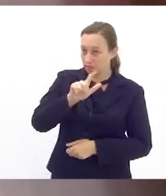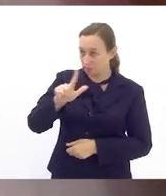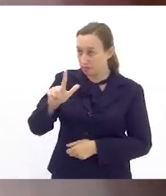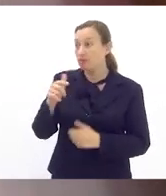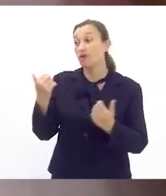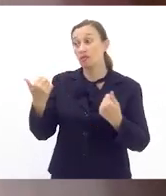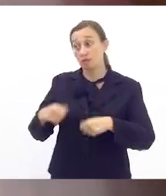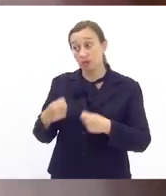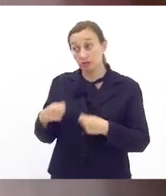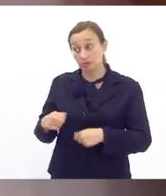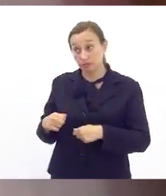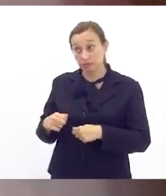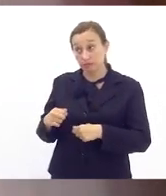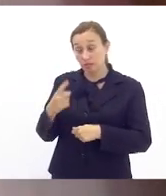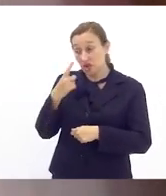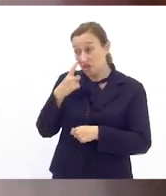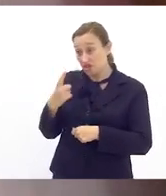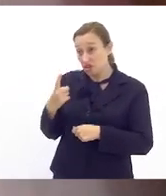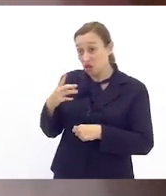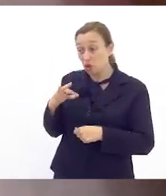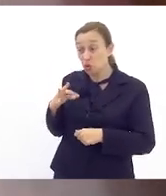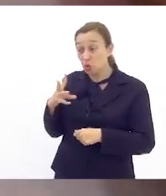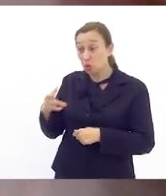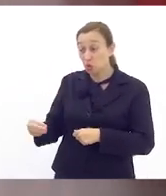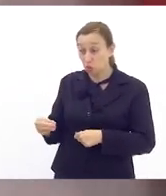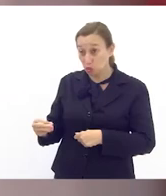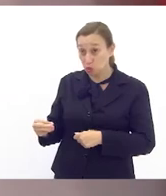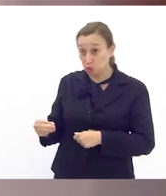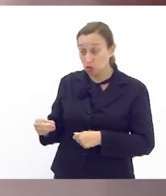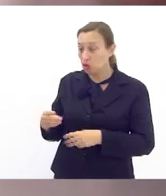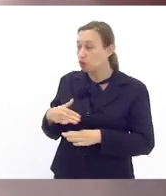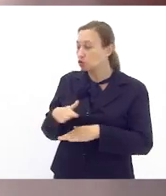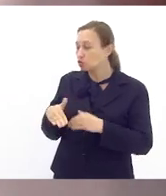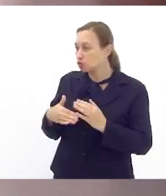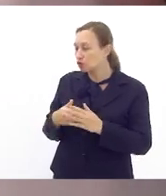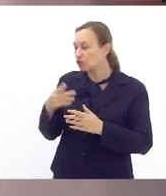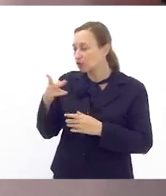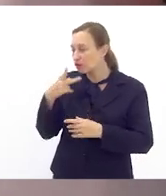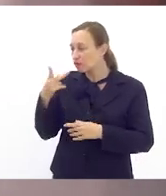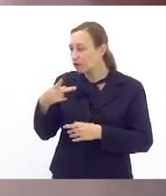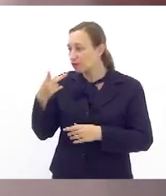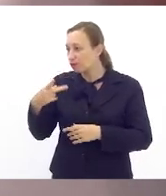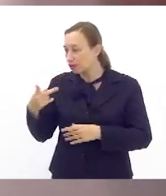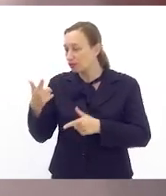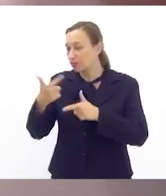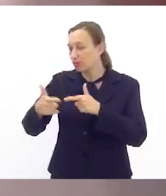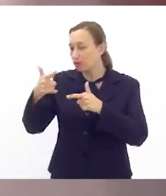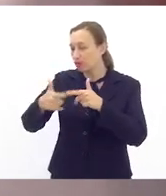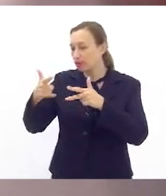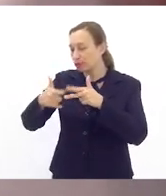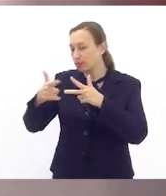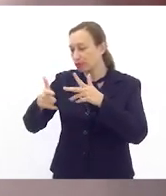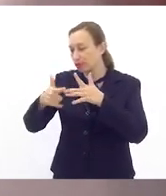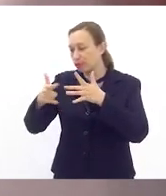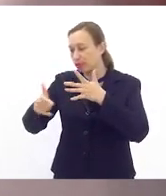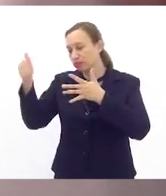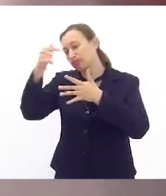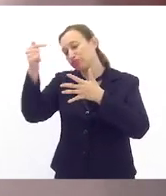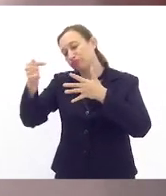reformular já todos já falaram dezenas de problemas inúmeros